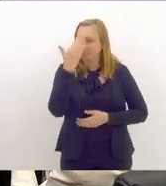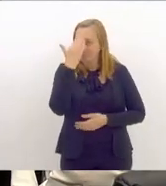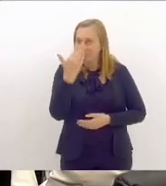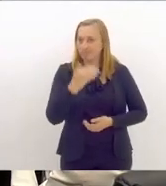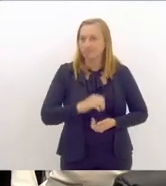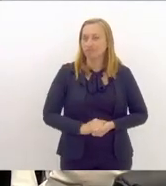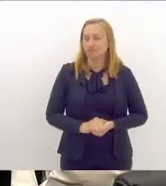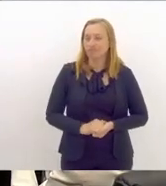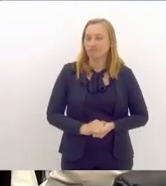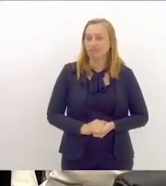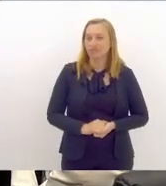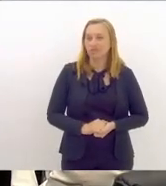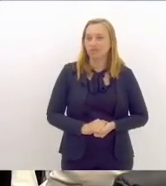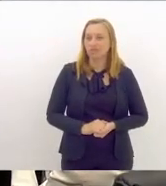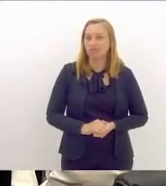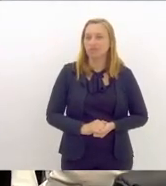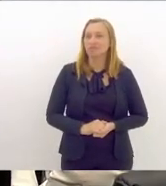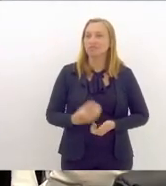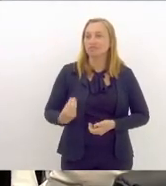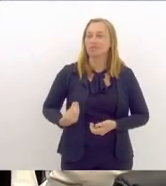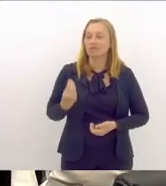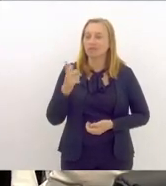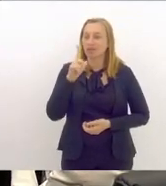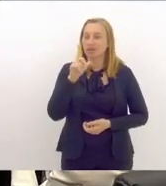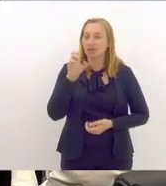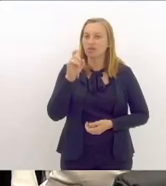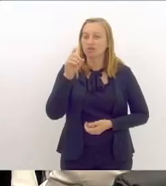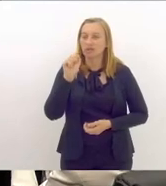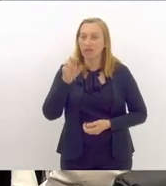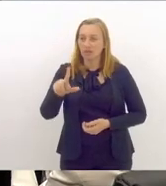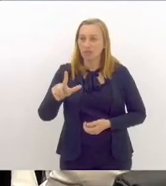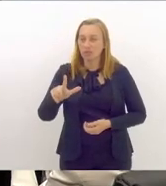aqui a presença do Leonel. Eu recebi